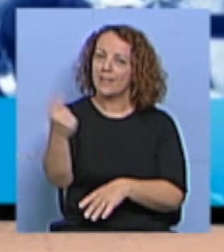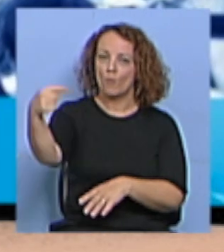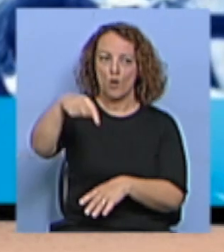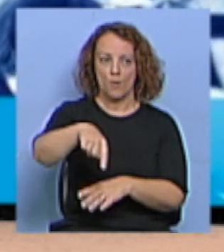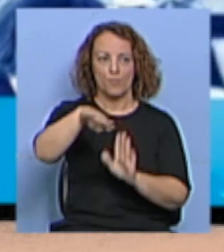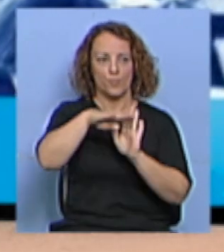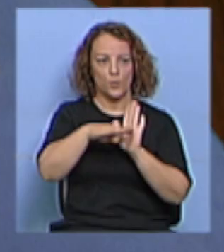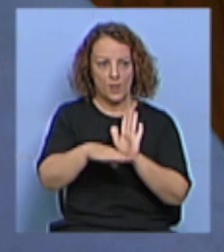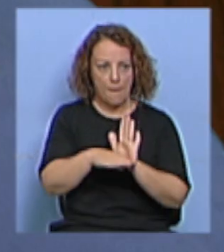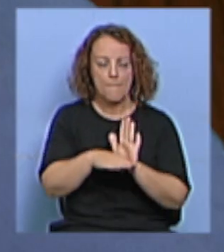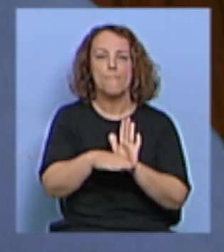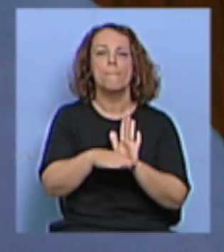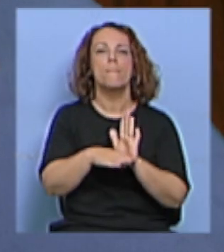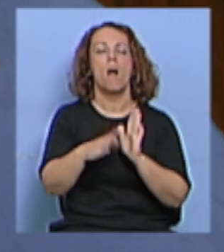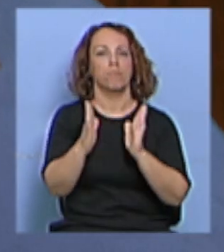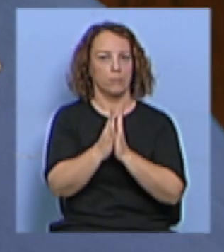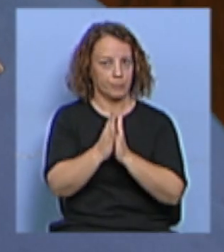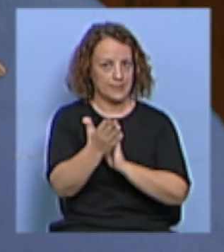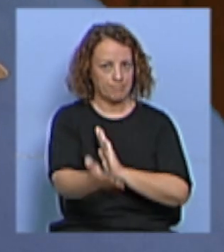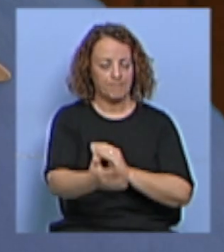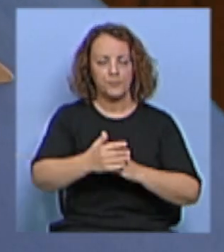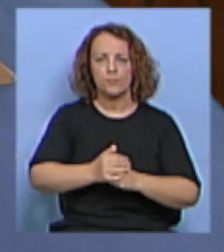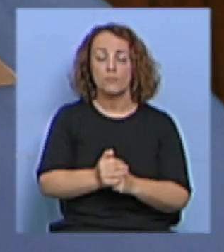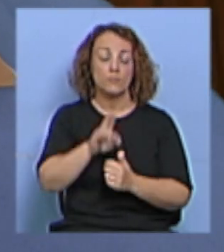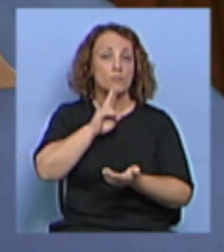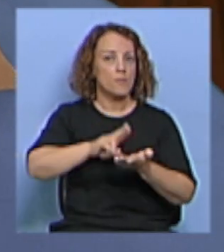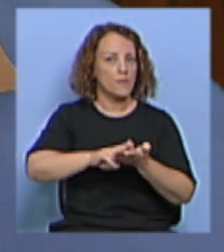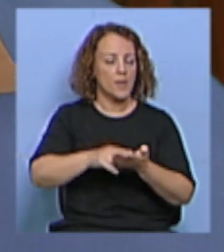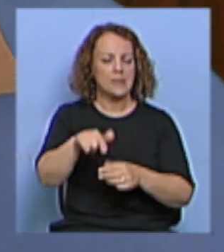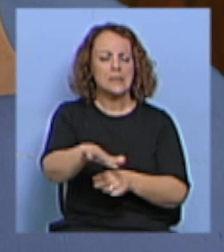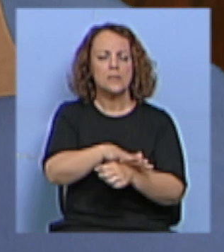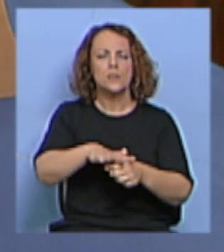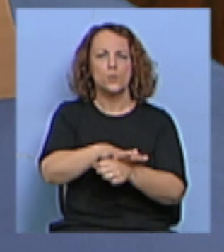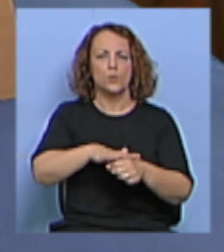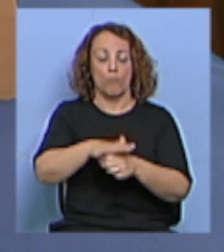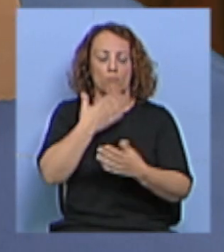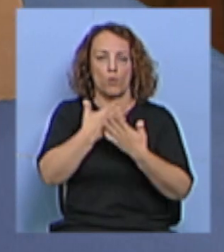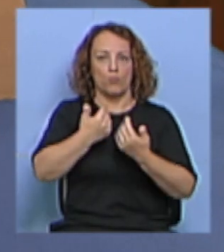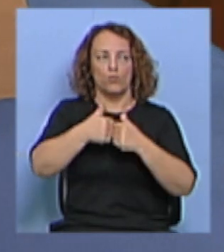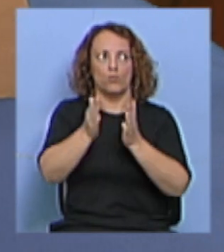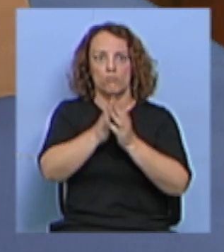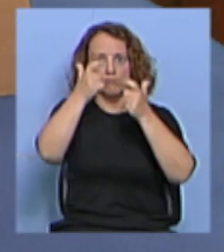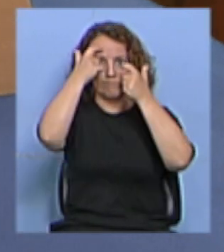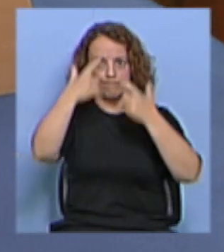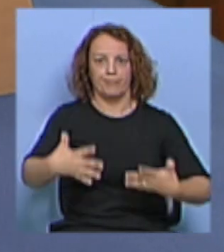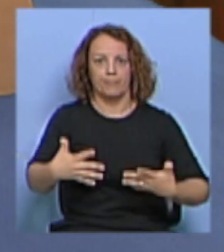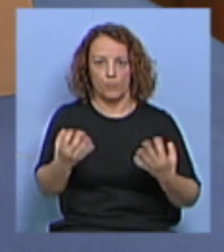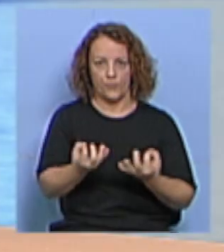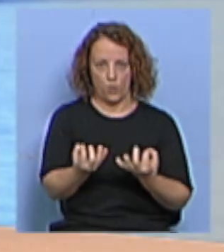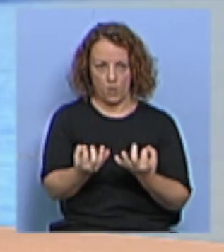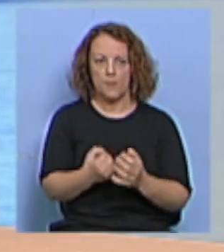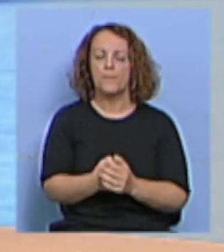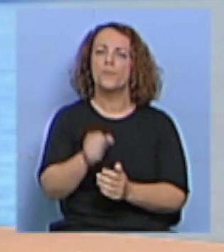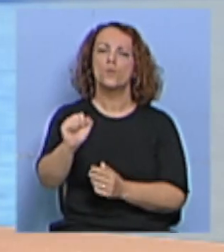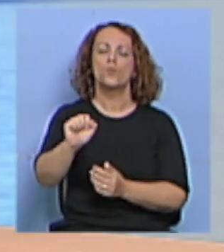aqui no programa Eclésia. Na realidade, esta é uma situação que apanhou todos de surpresa. A Fundação